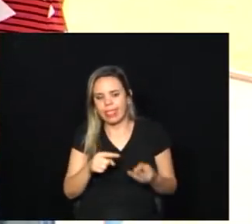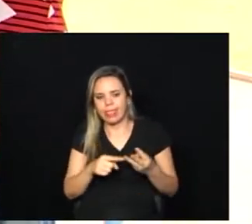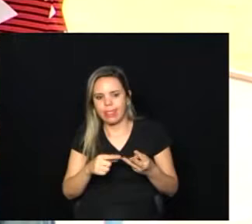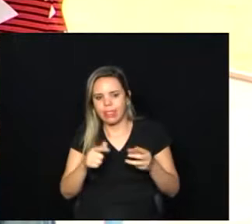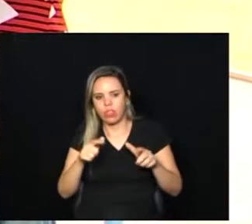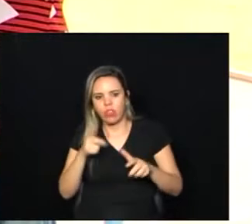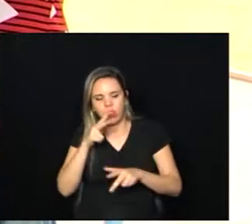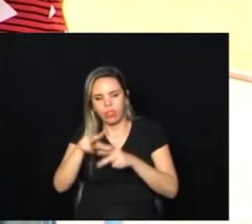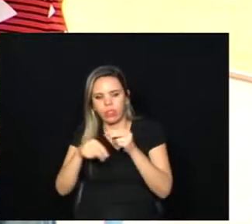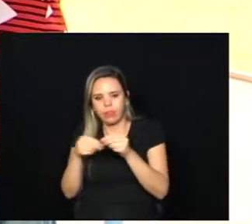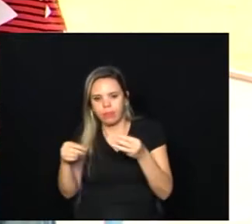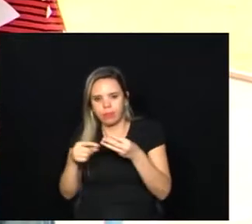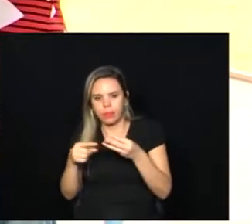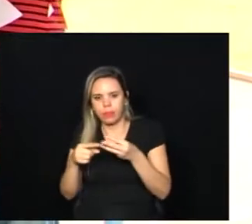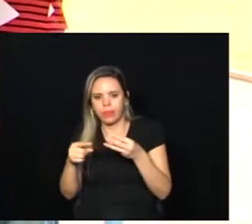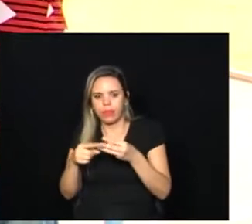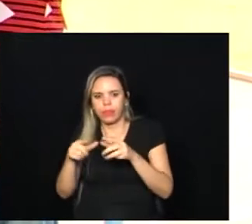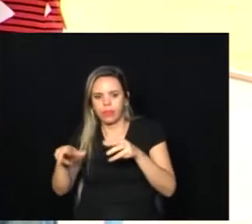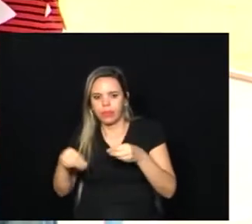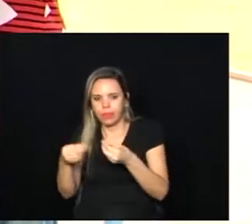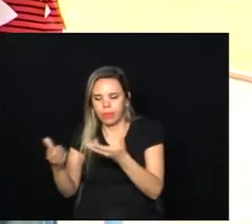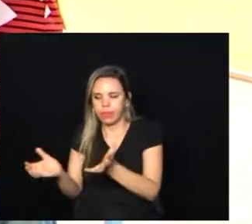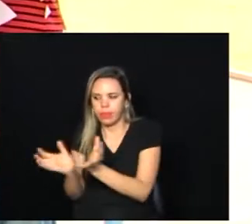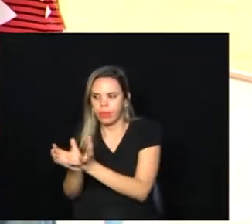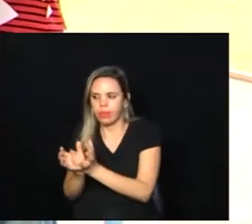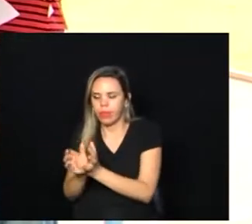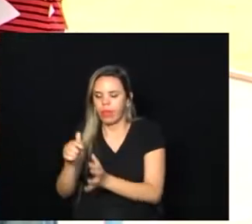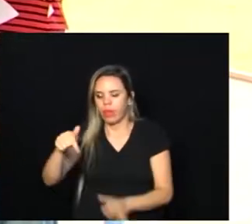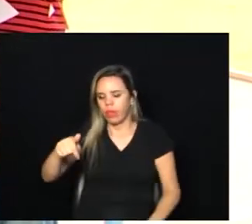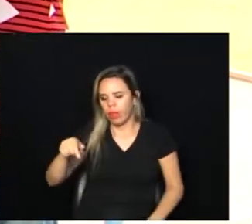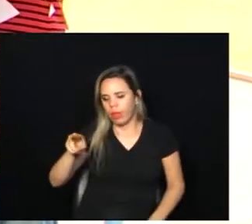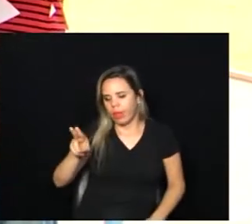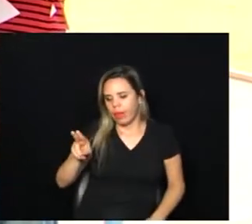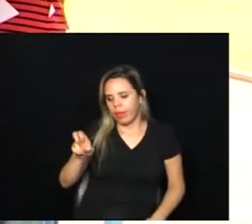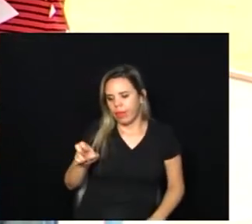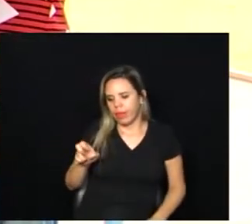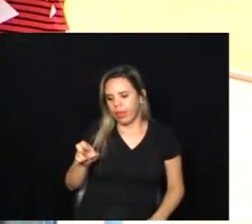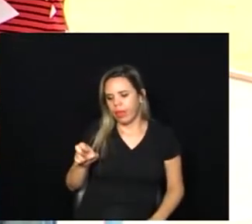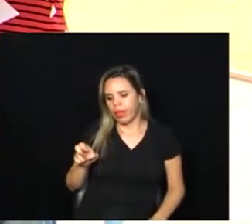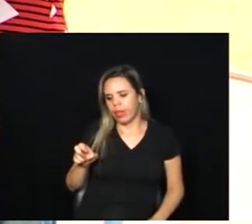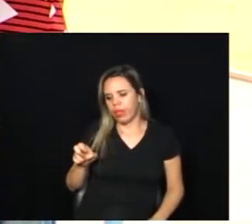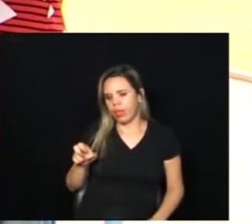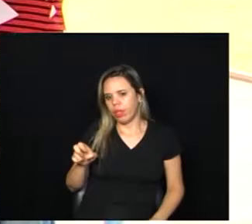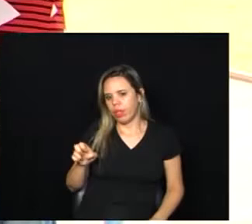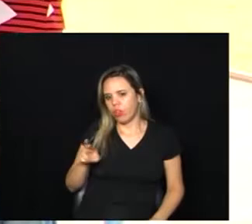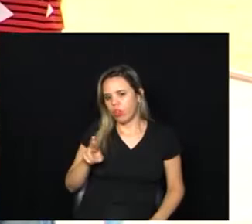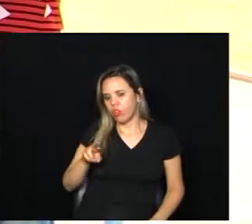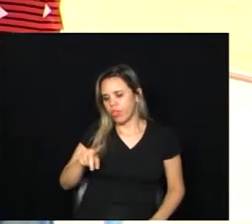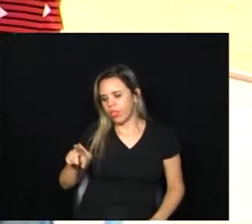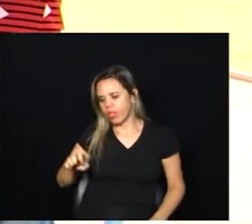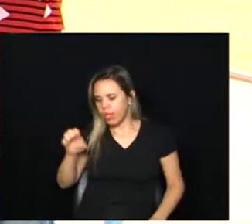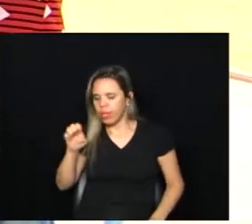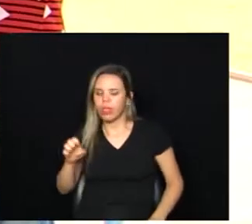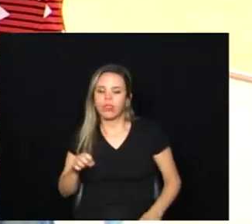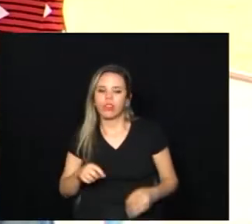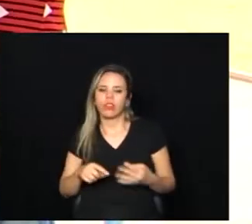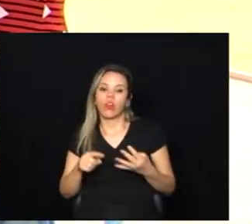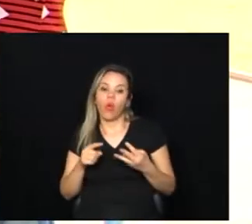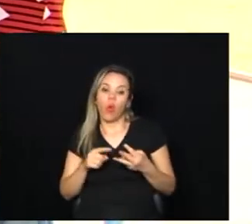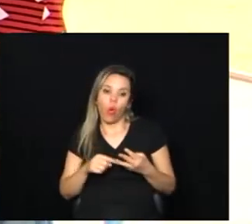deu o troféu de terceiro lugar para a equipe do Querosene e a equipe do Luxúria ficou com o quarto lugar,